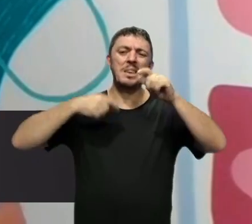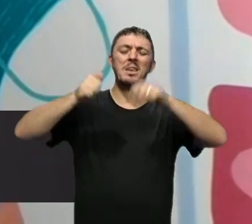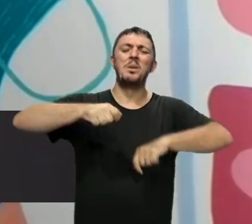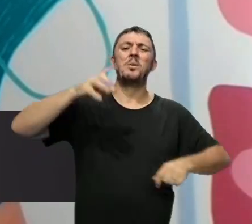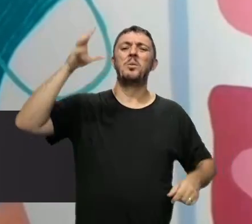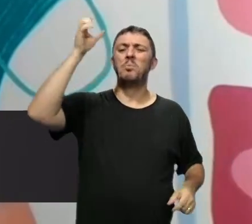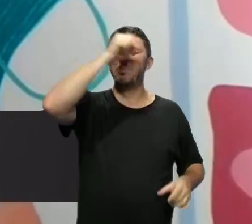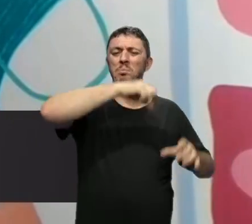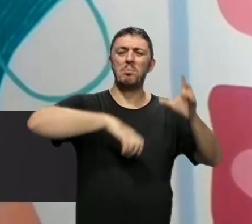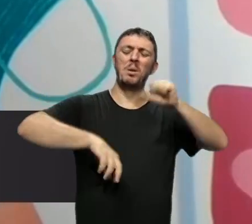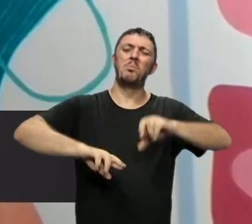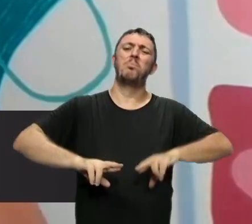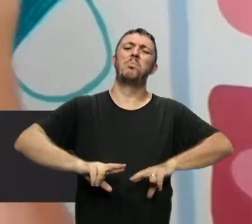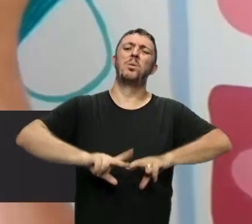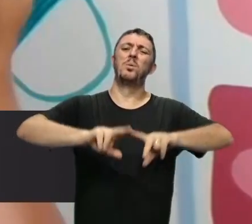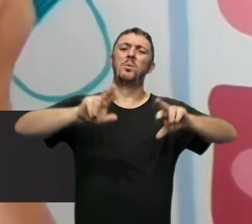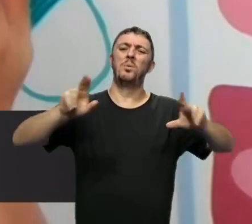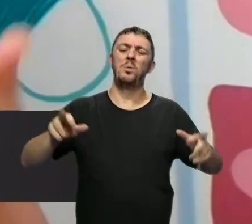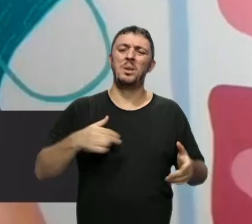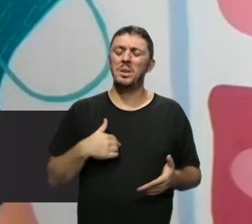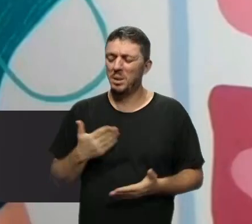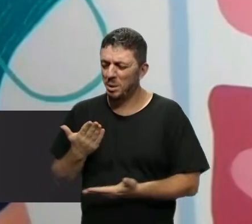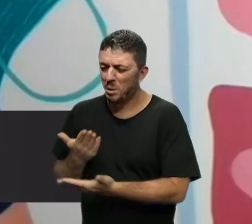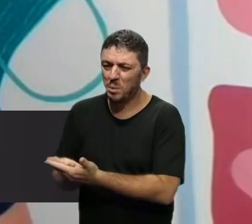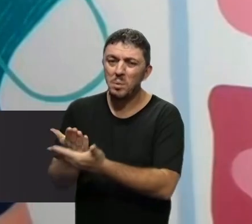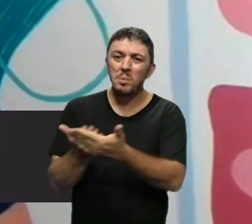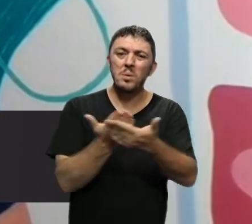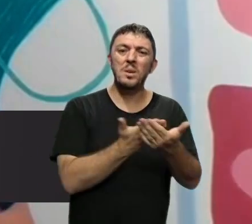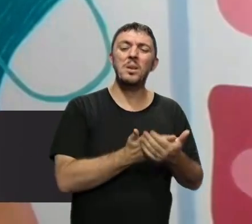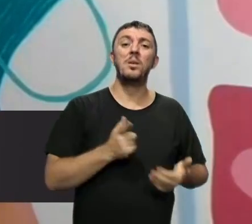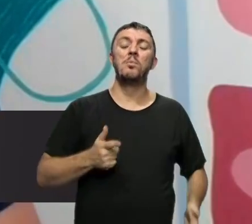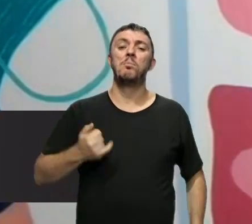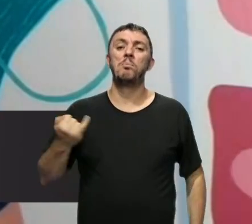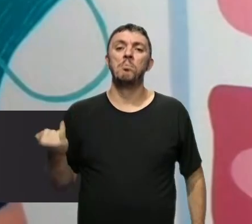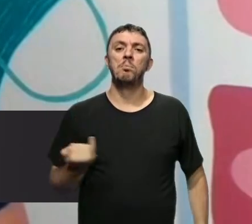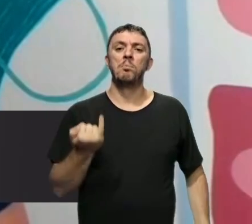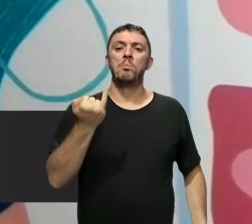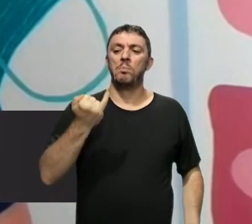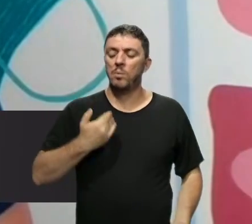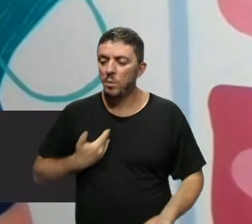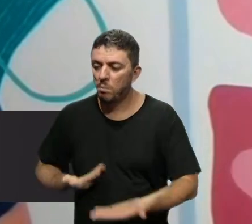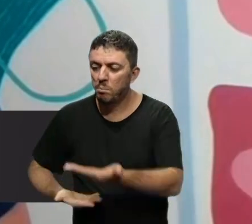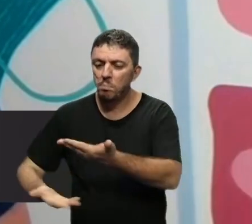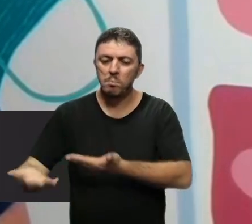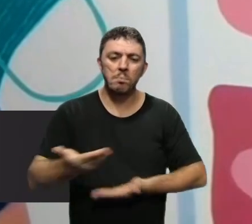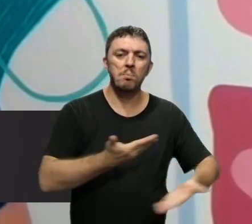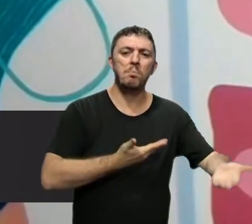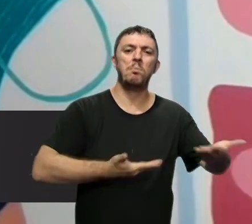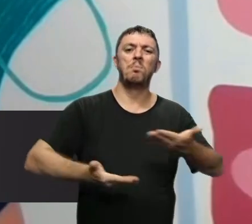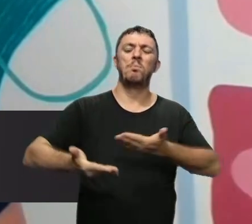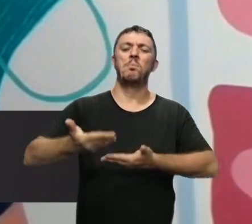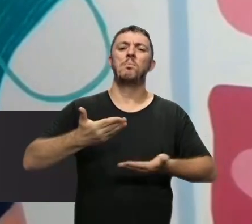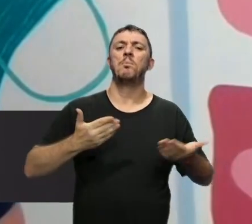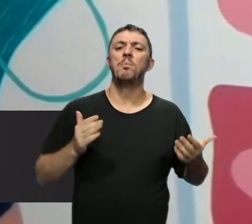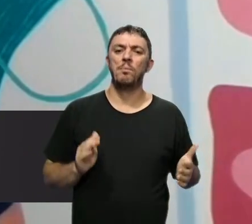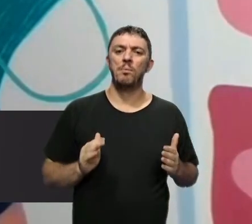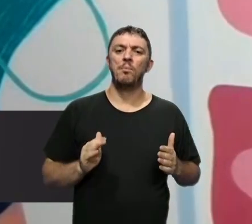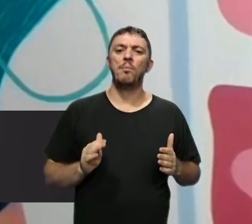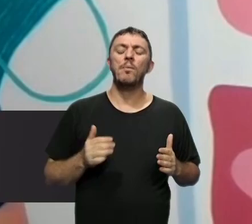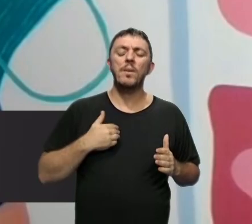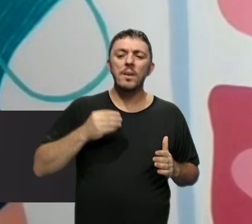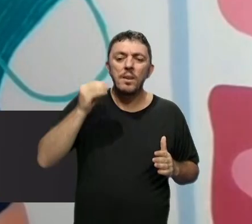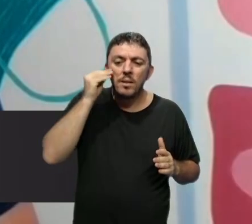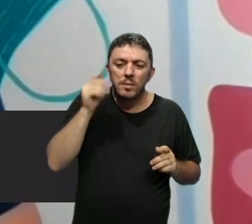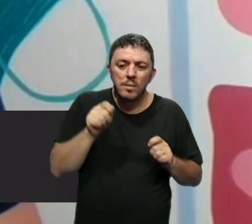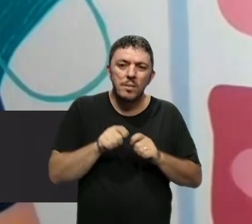demais enquanto estudava a importância da relação entre criança e natureza acontecer e tentava